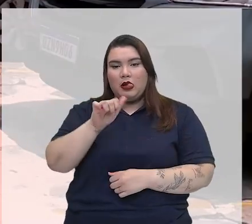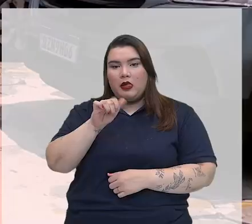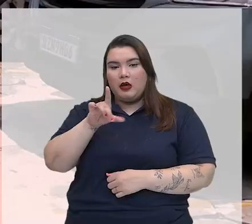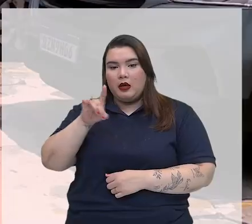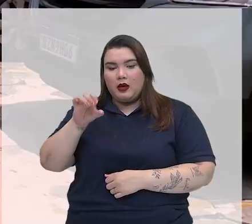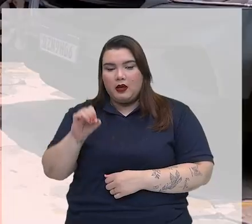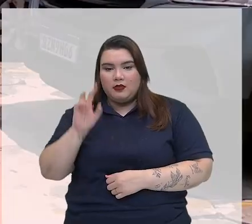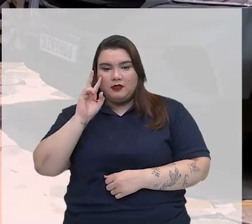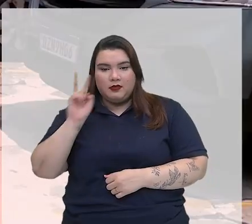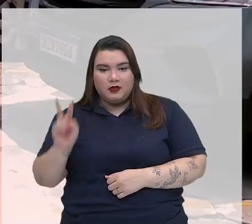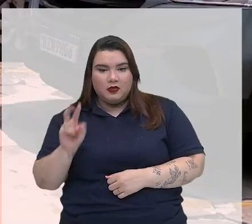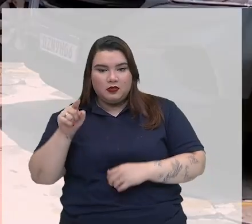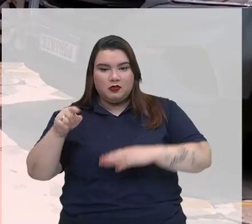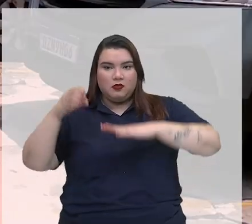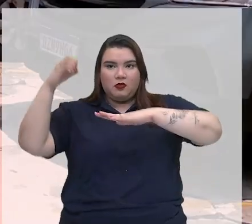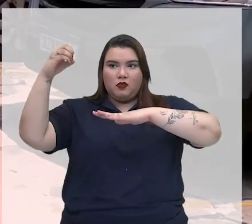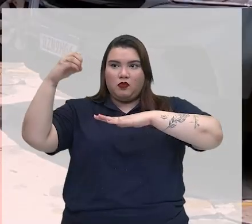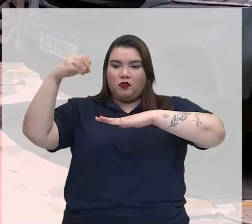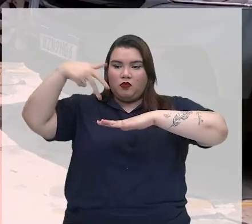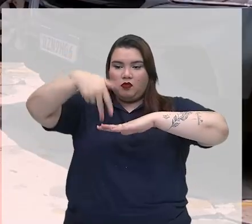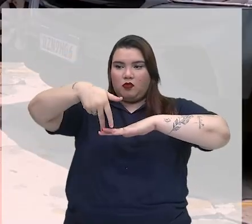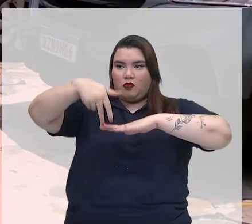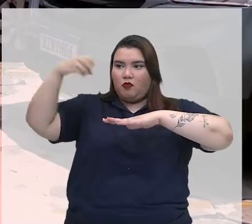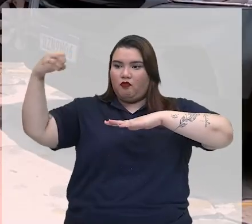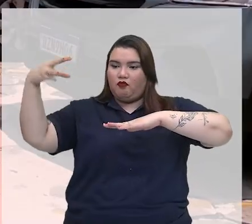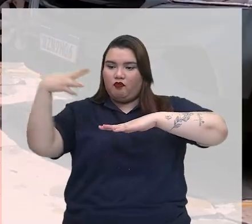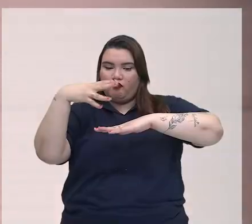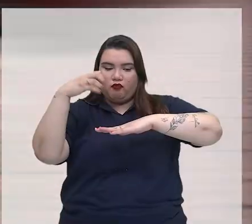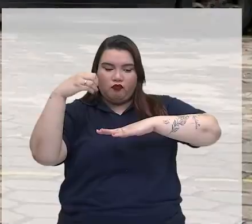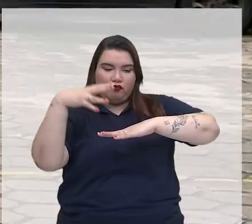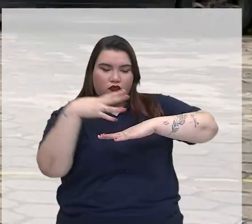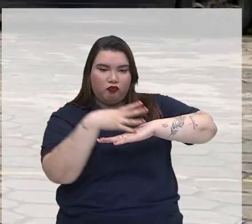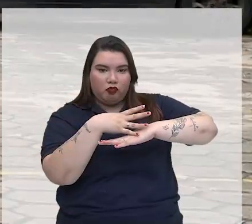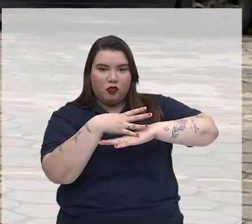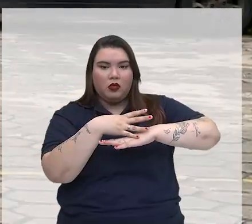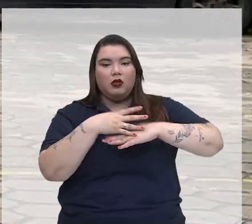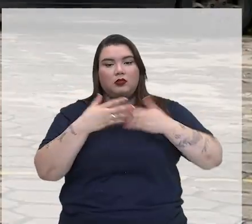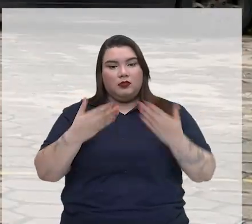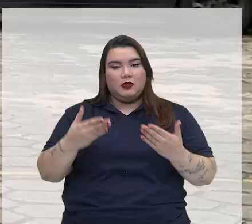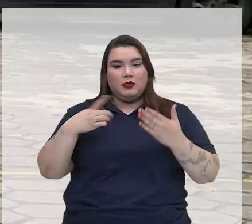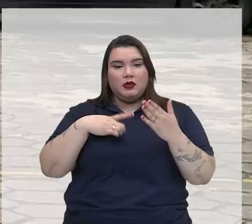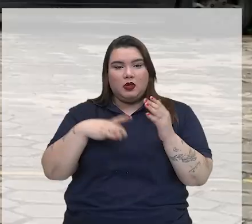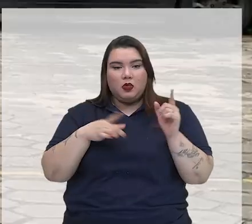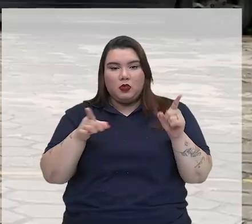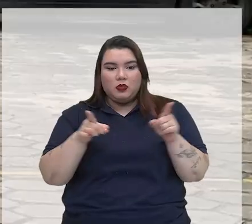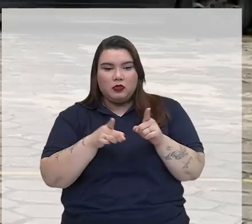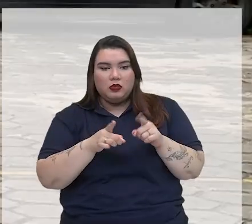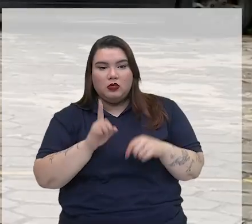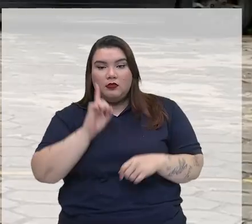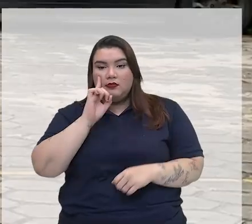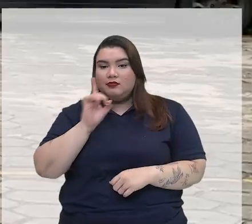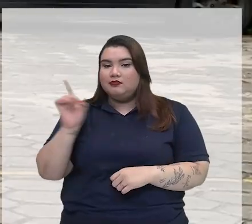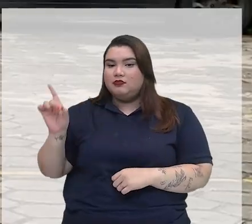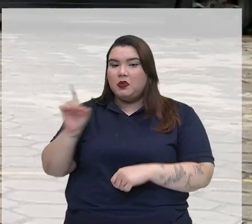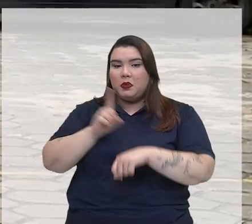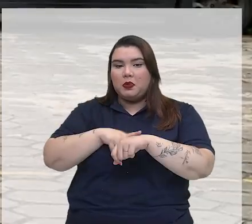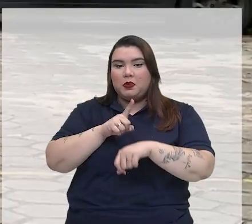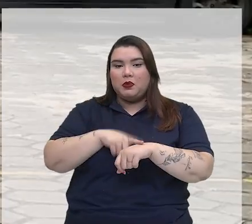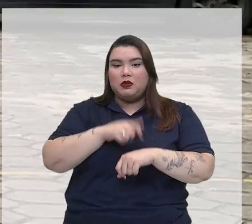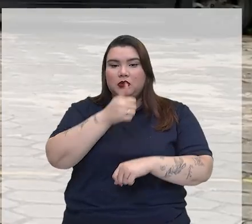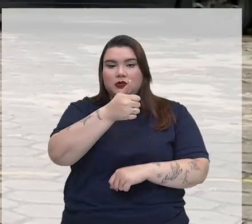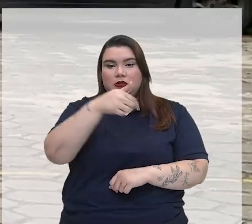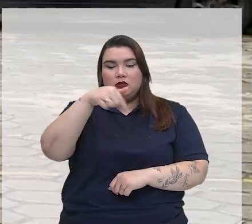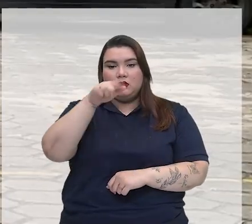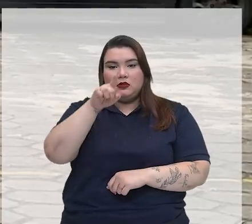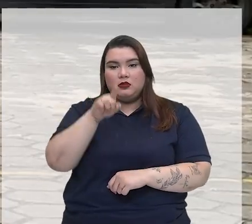minha sombra que se projetou no chão estava mais curta. Nesse momento, eram 17h30 e o sol